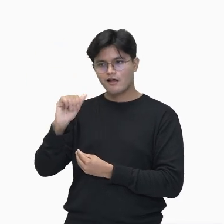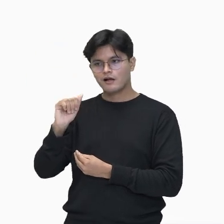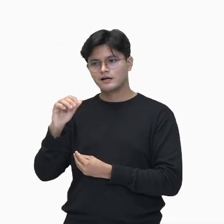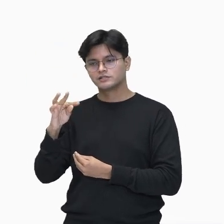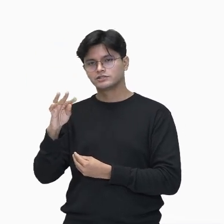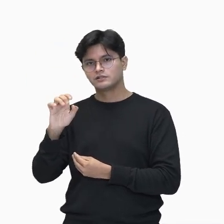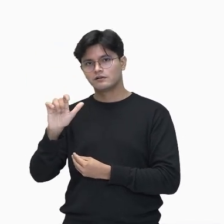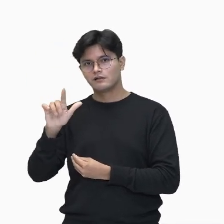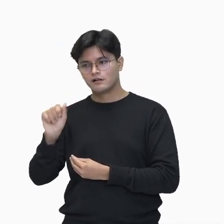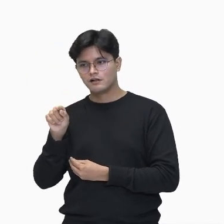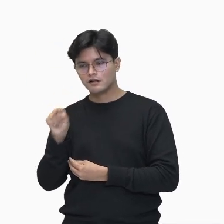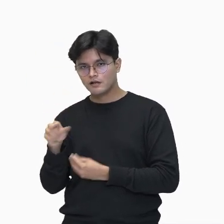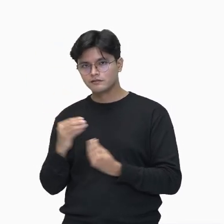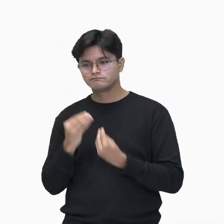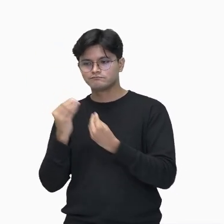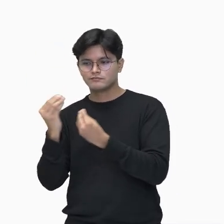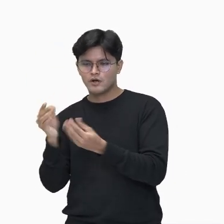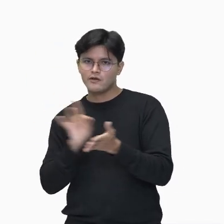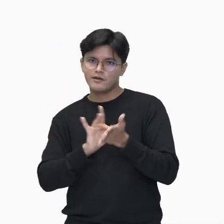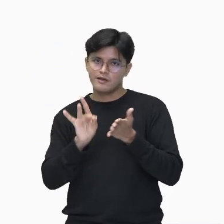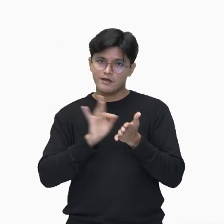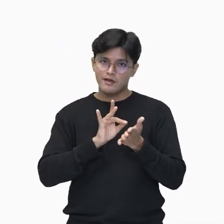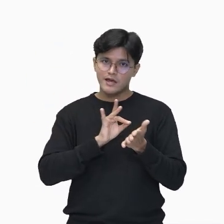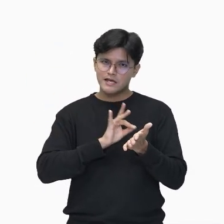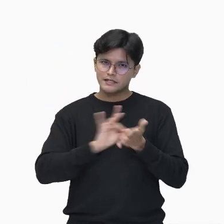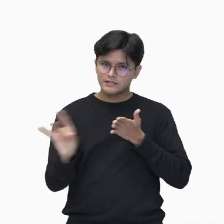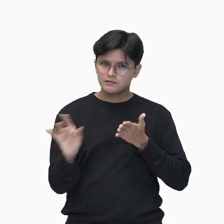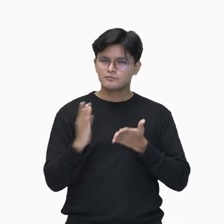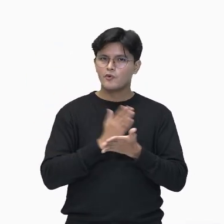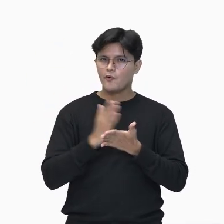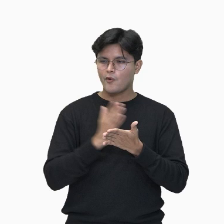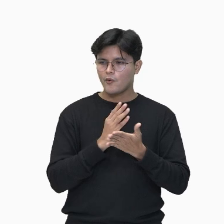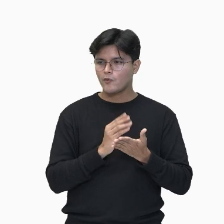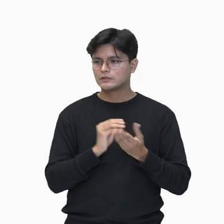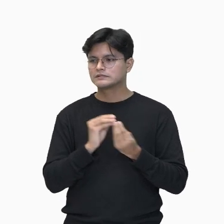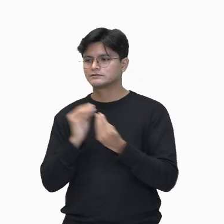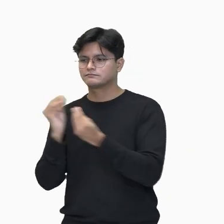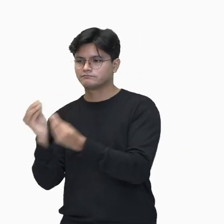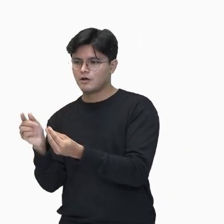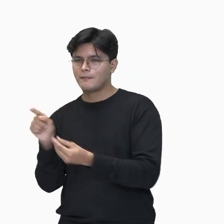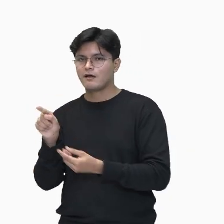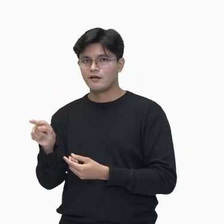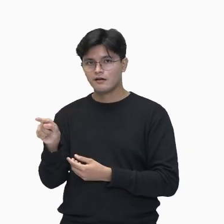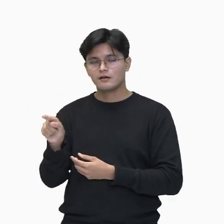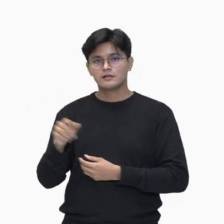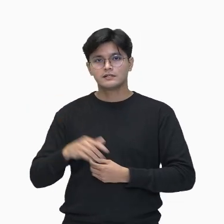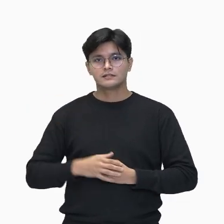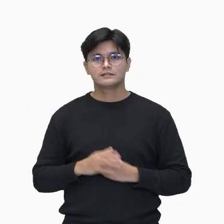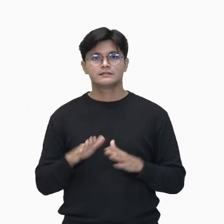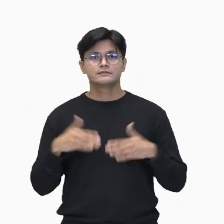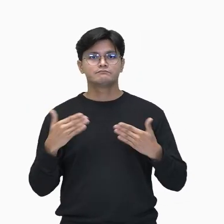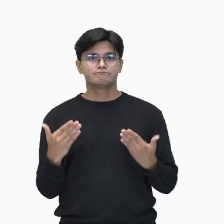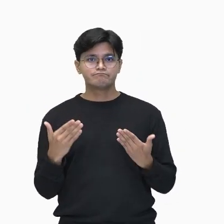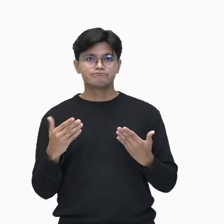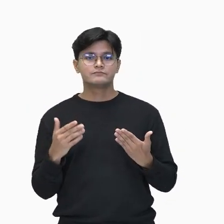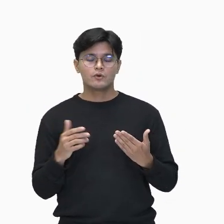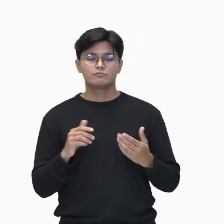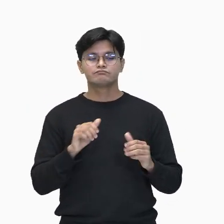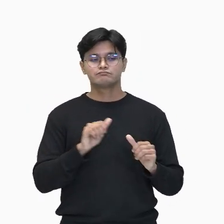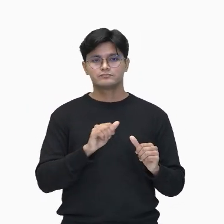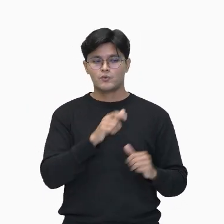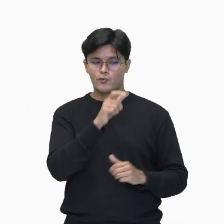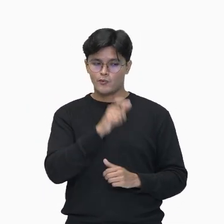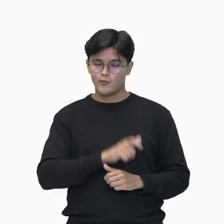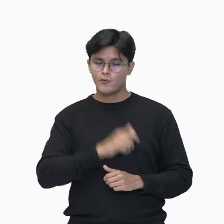inimigos que est exilados em Portugal n então ele fez essa troca